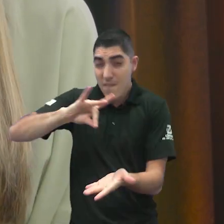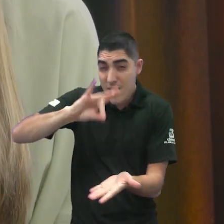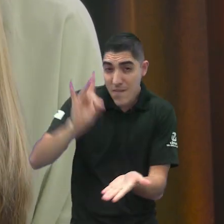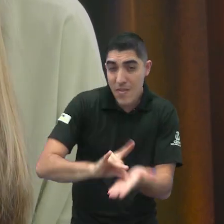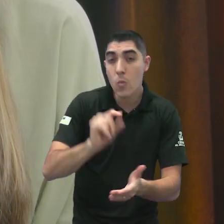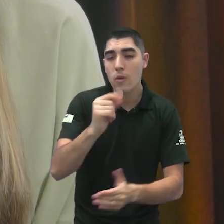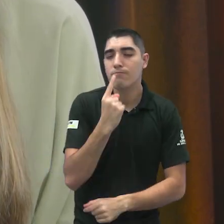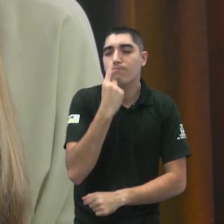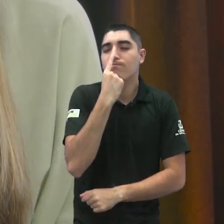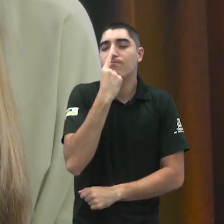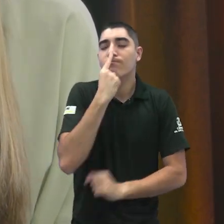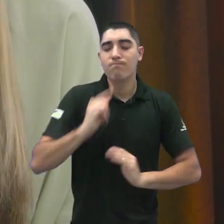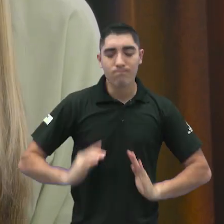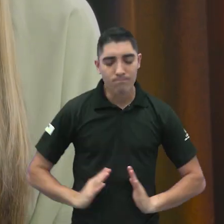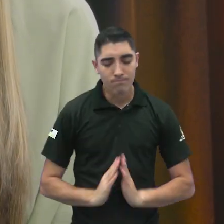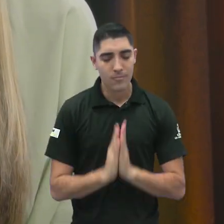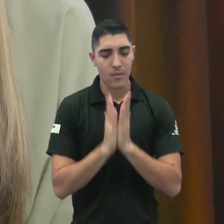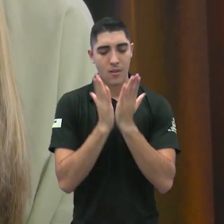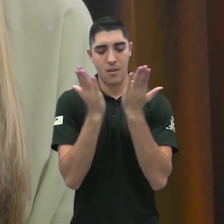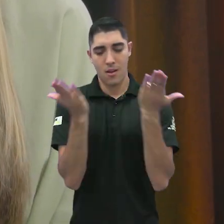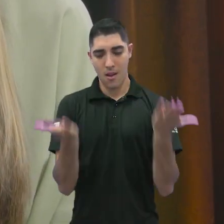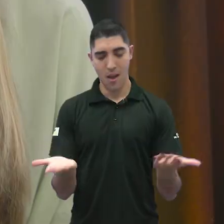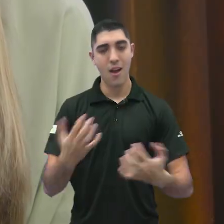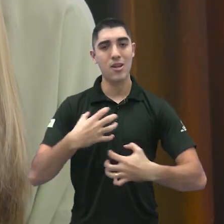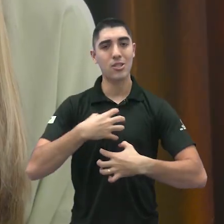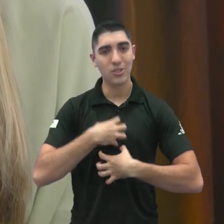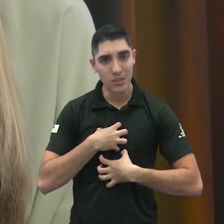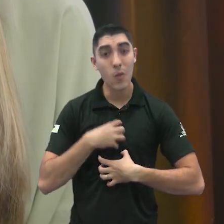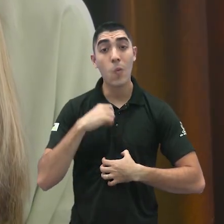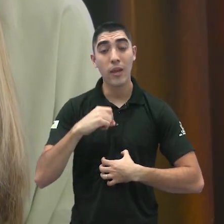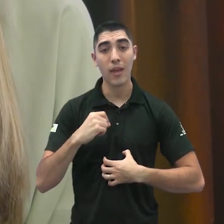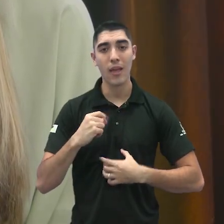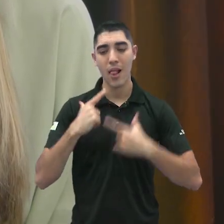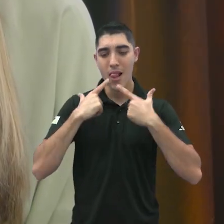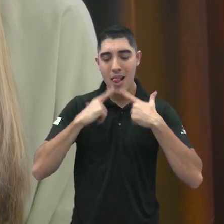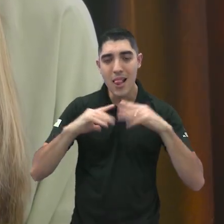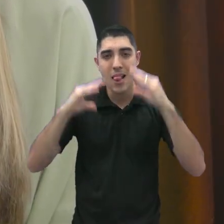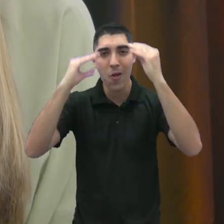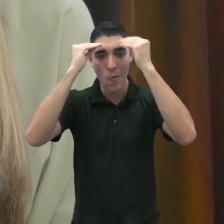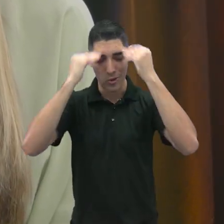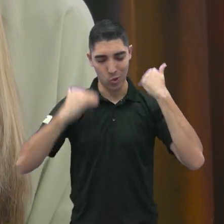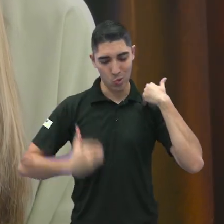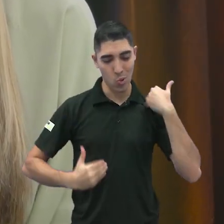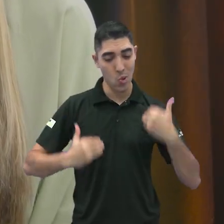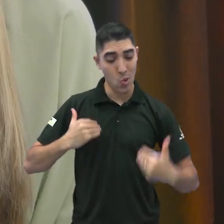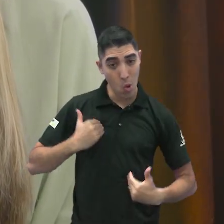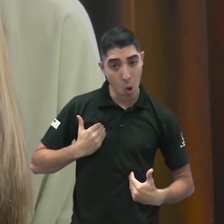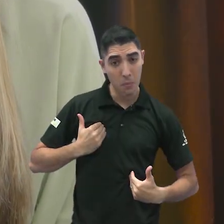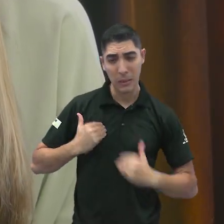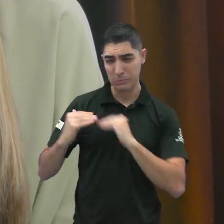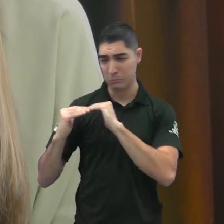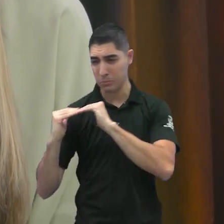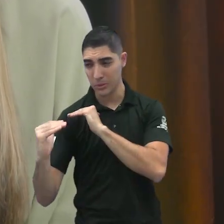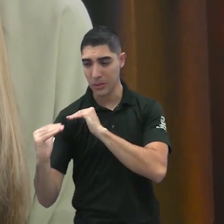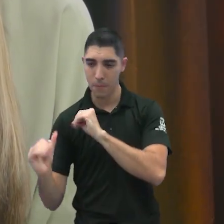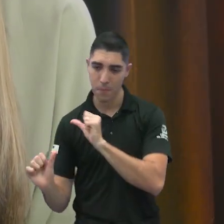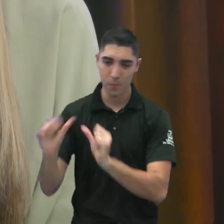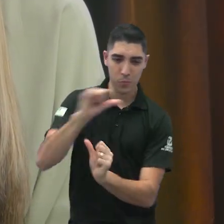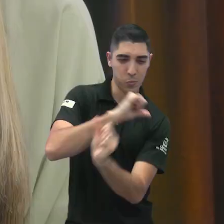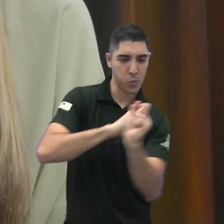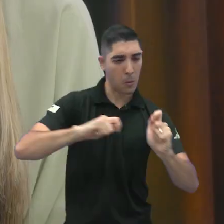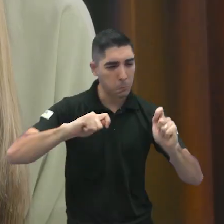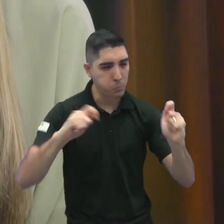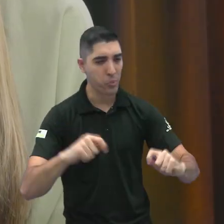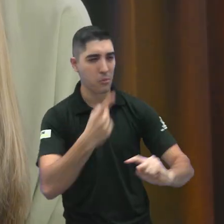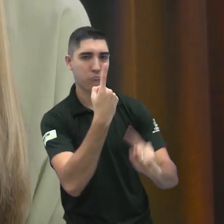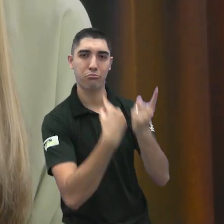A verdadeira inspiração reside em aceitar, em honrar essa linguagem corporal, transformando o que era